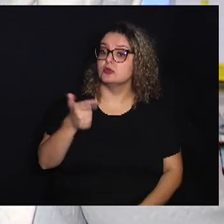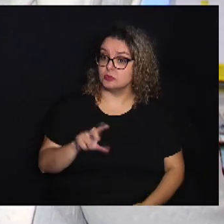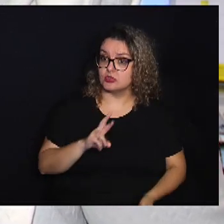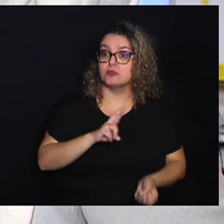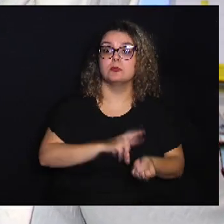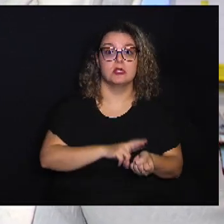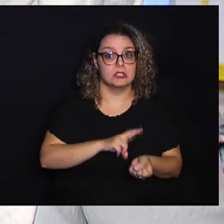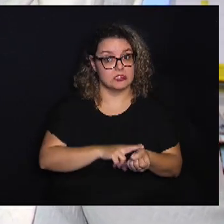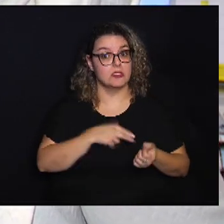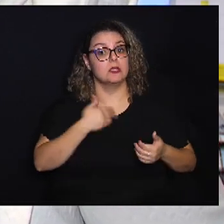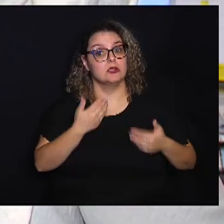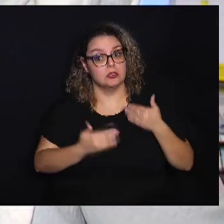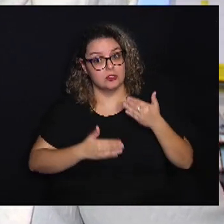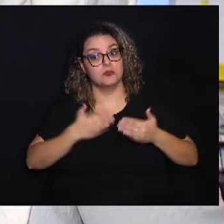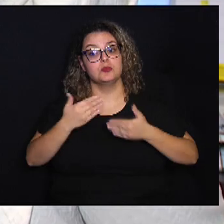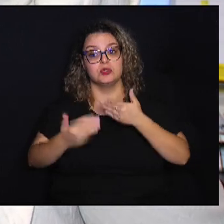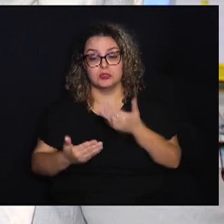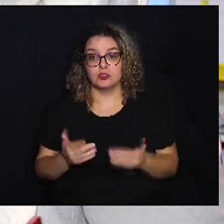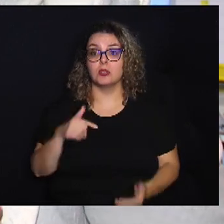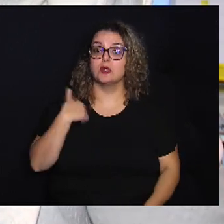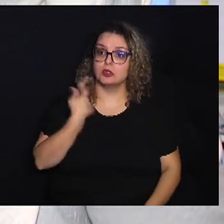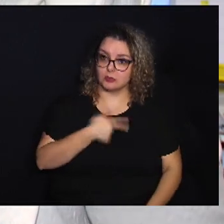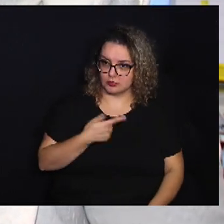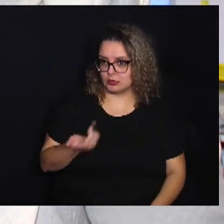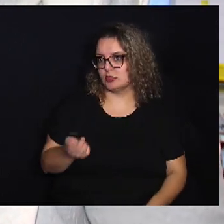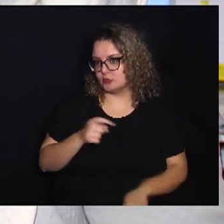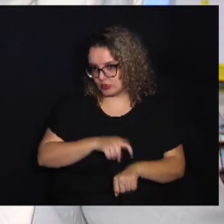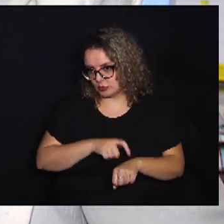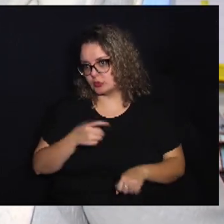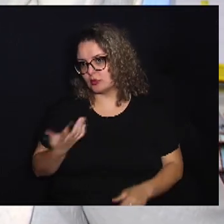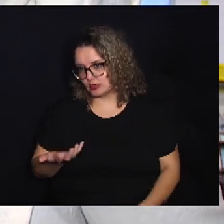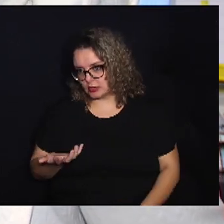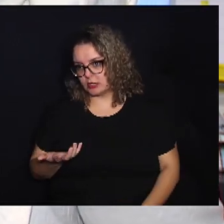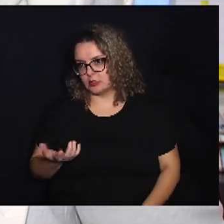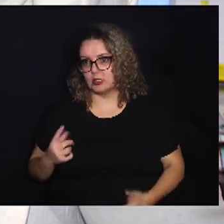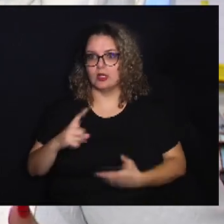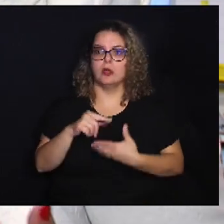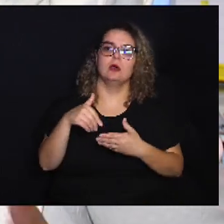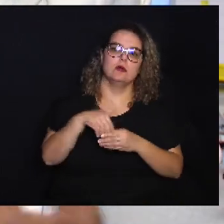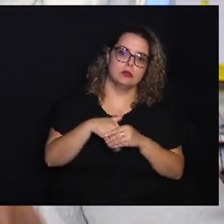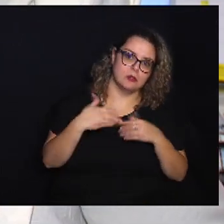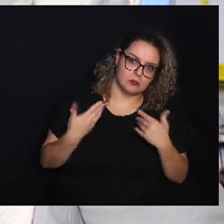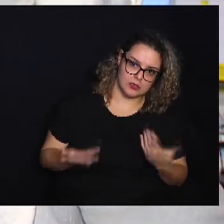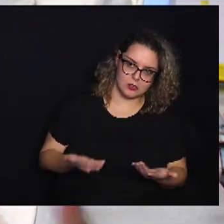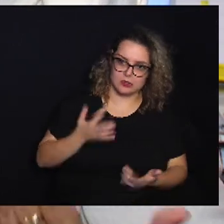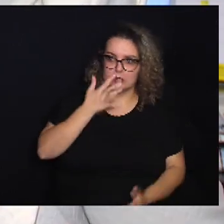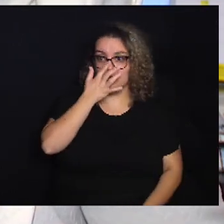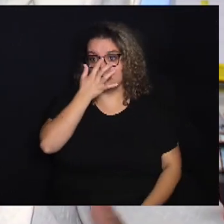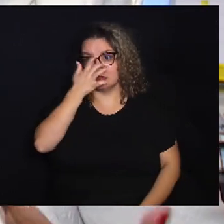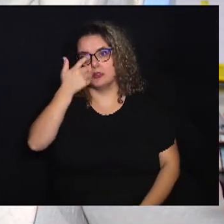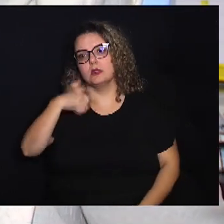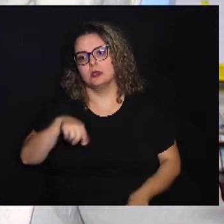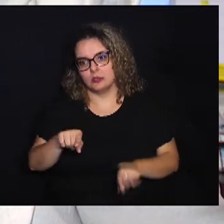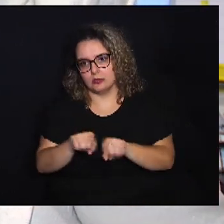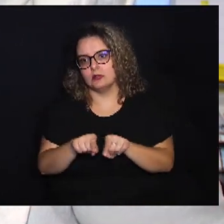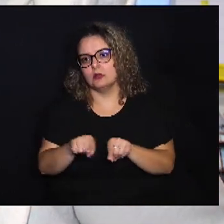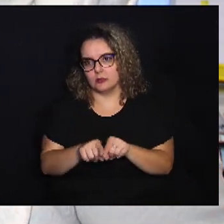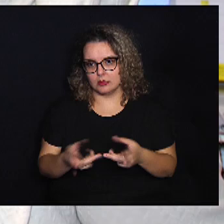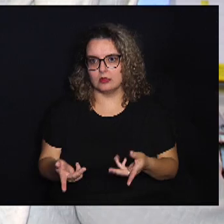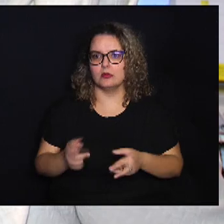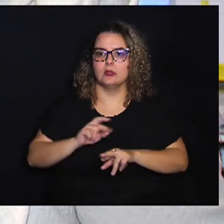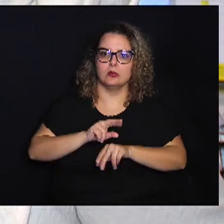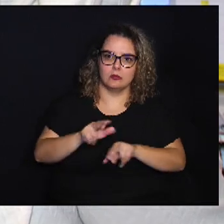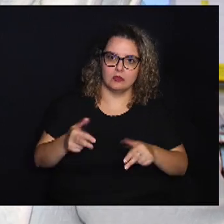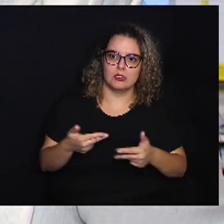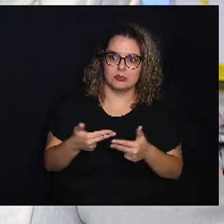esse ritmo. Embora a gente vai estar num período eleitoral, né? Eu vou estar também com muita